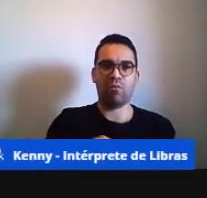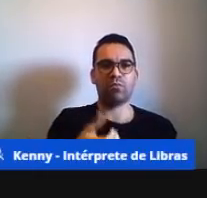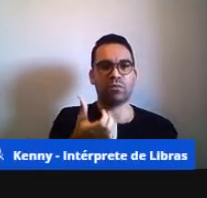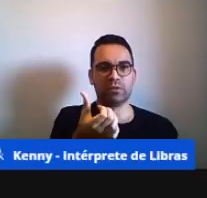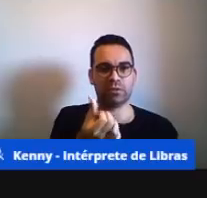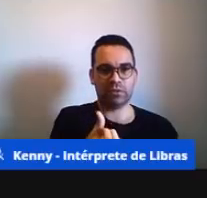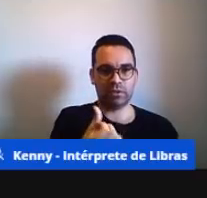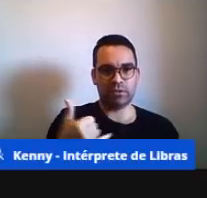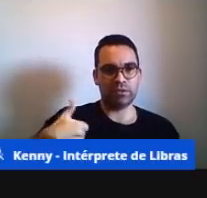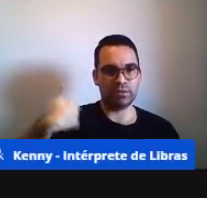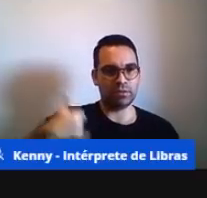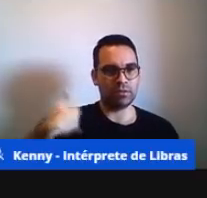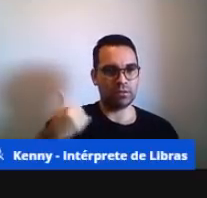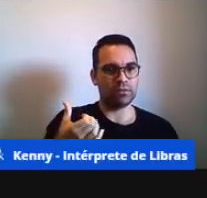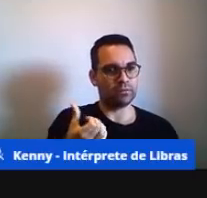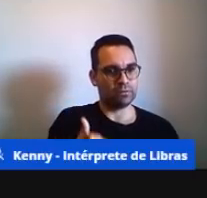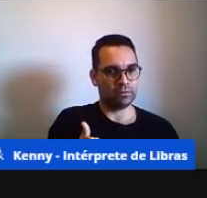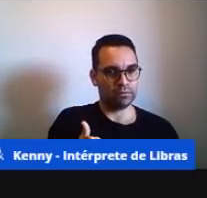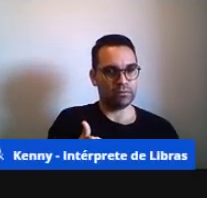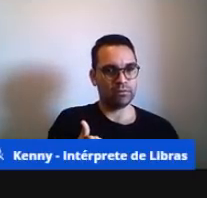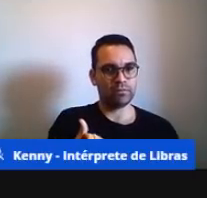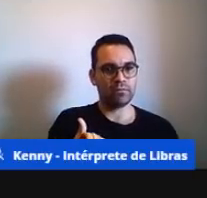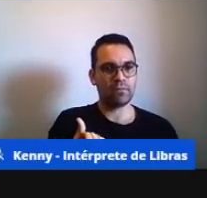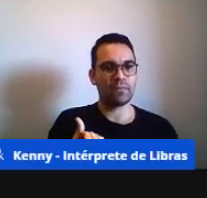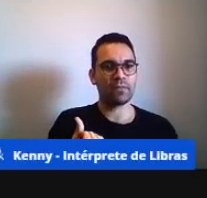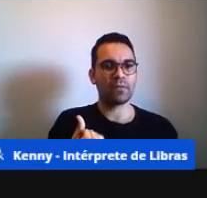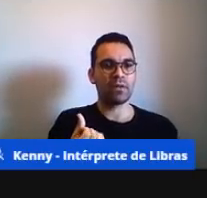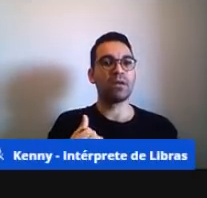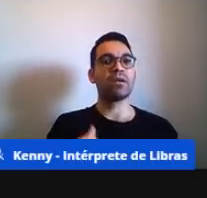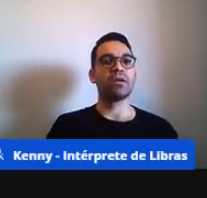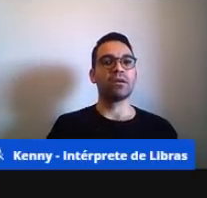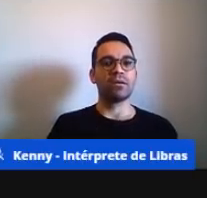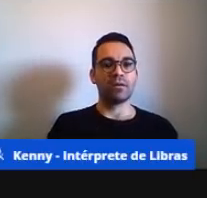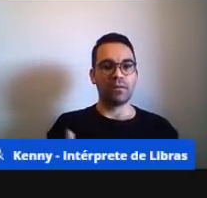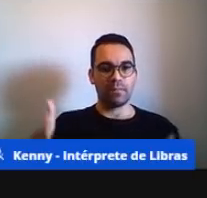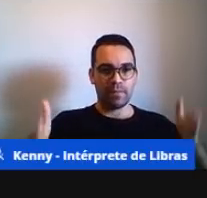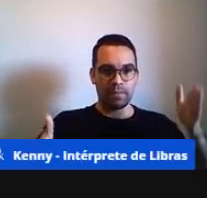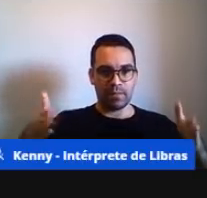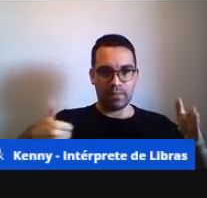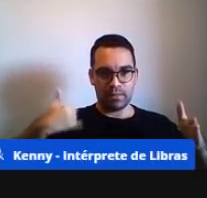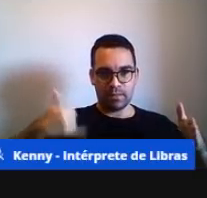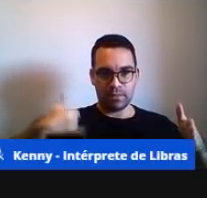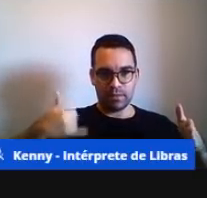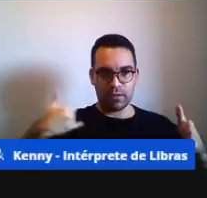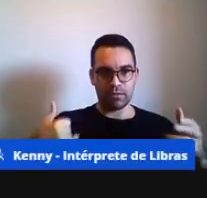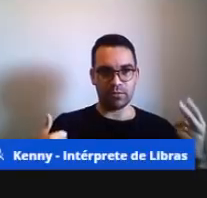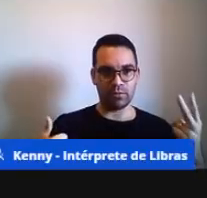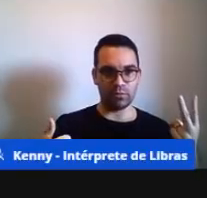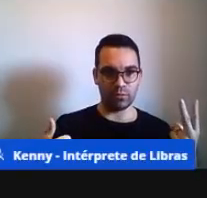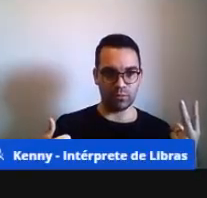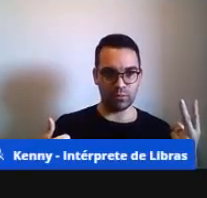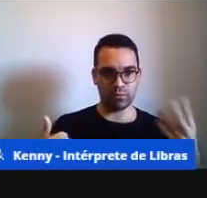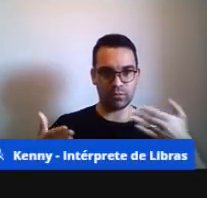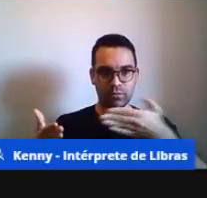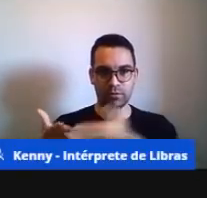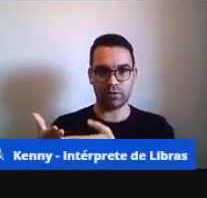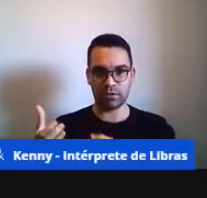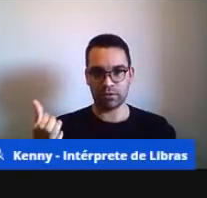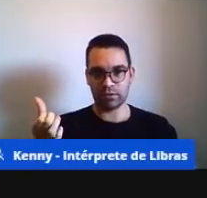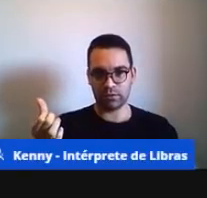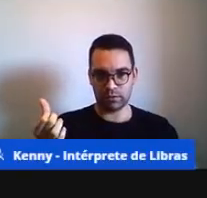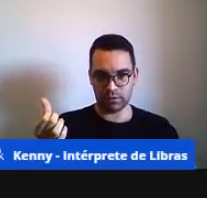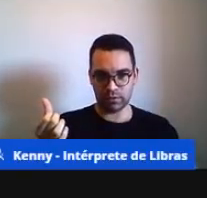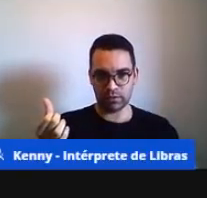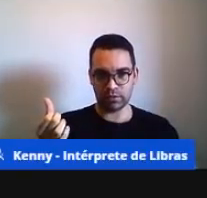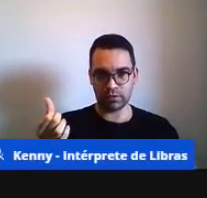também. Entre 2 e 6 anos, o uso da máscara ele é facultativo, tá? E assim